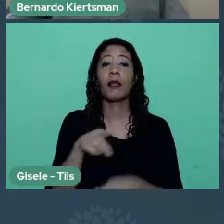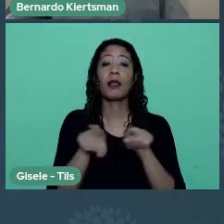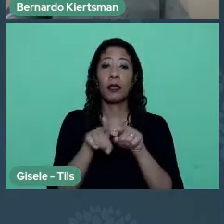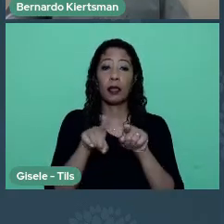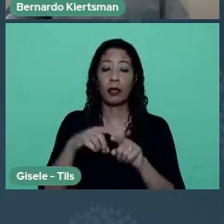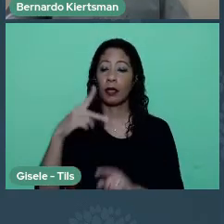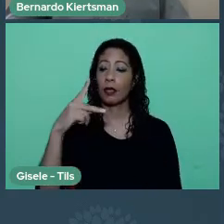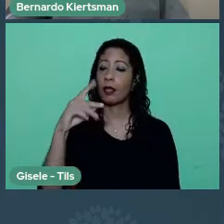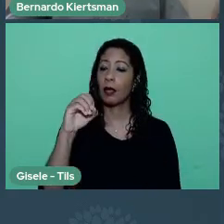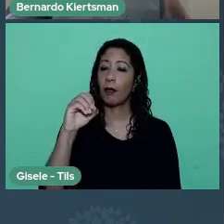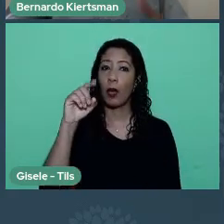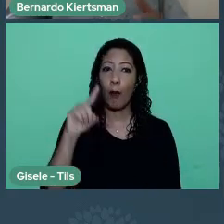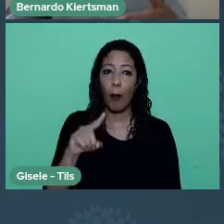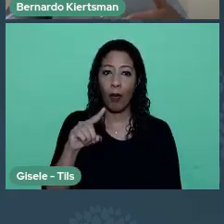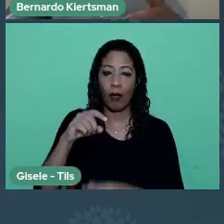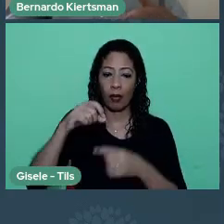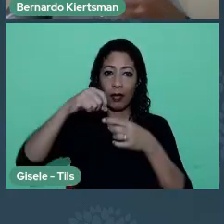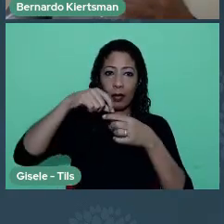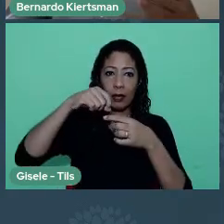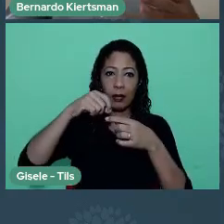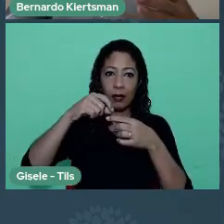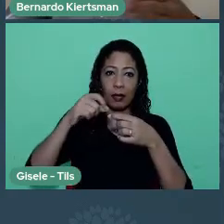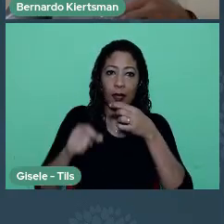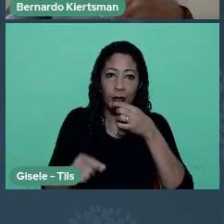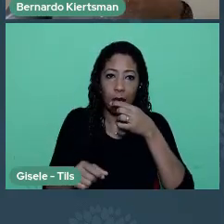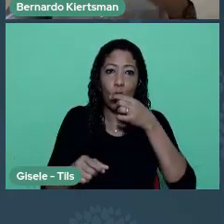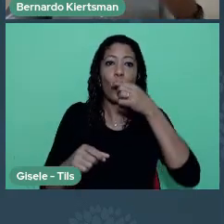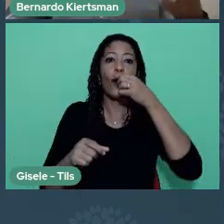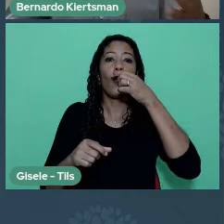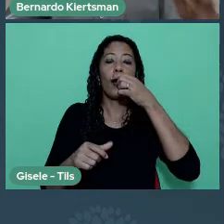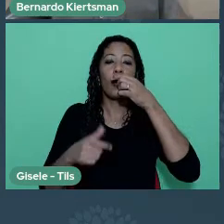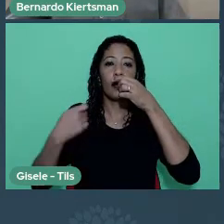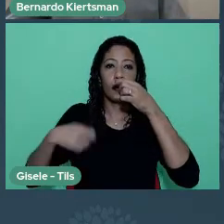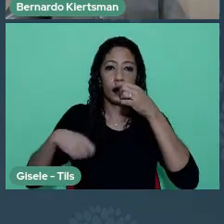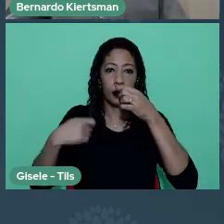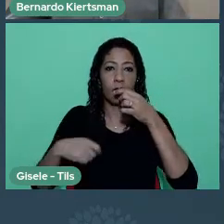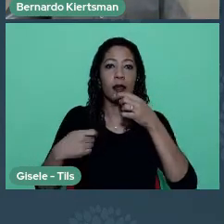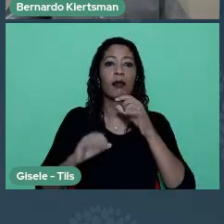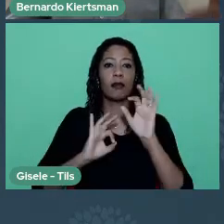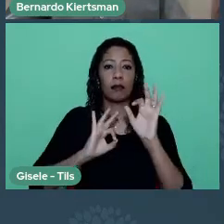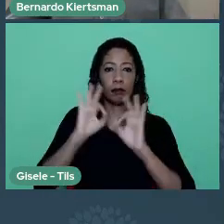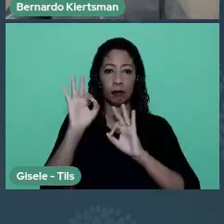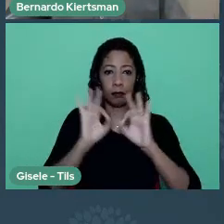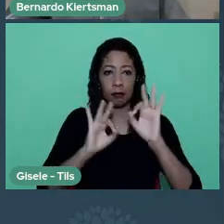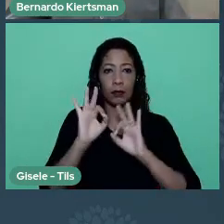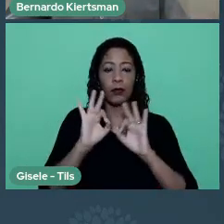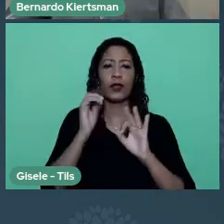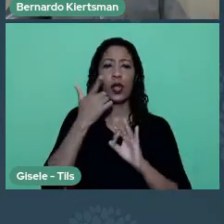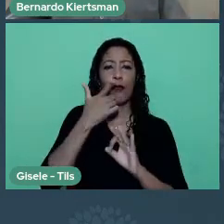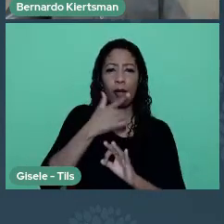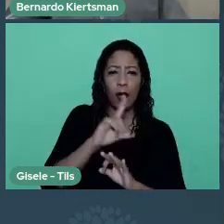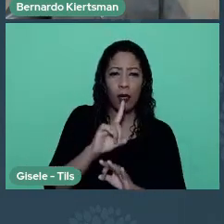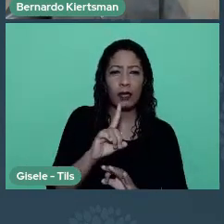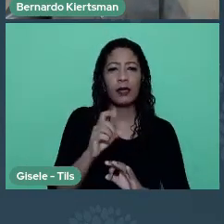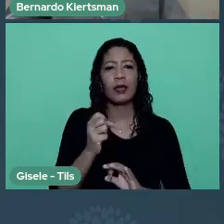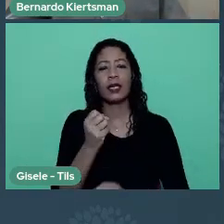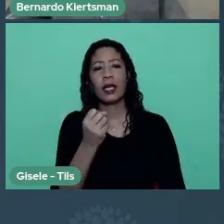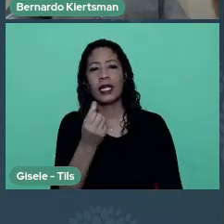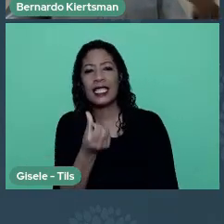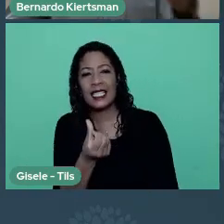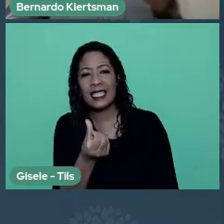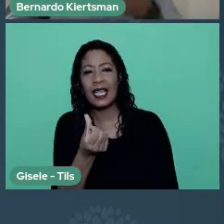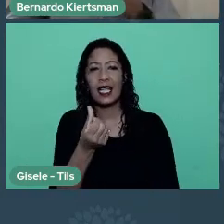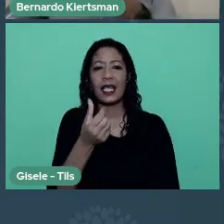pó, aí você tem que ter uma coordenação inspiratória, e isso você vai conseguir após o 6º, 7º ano